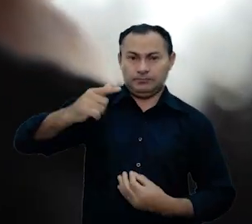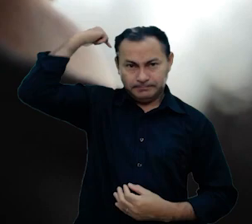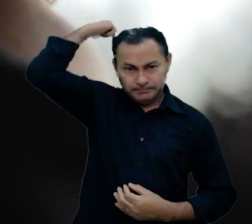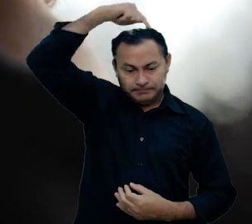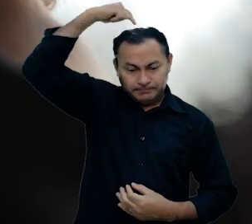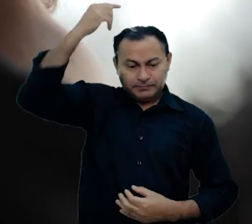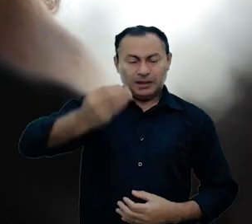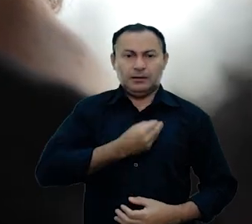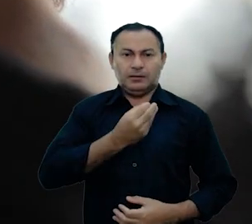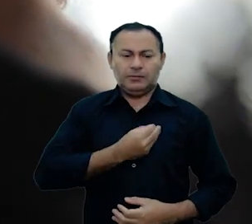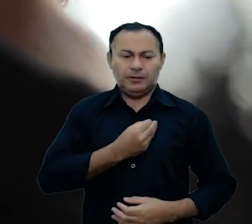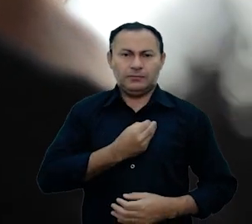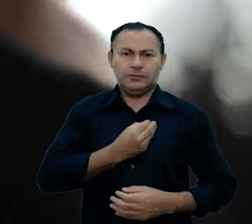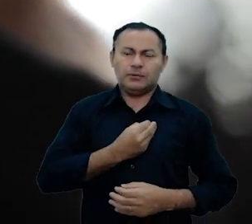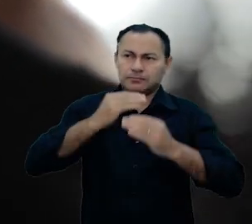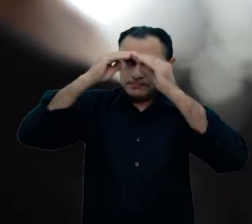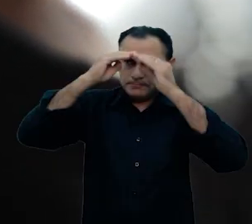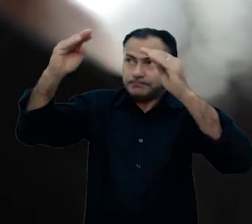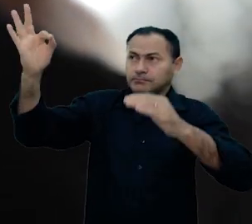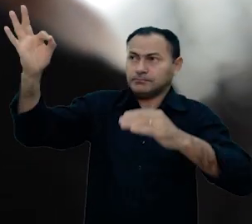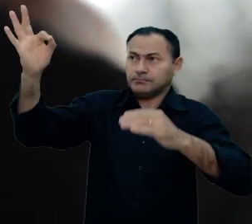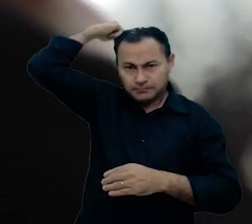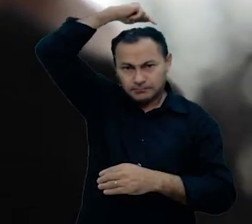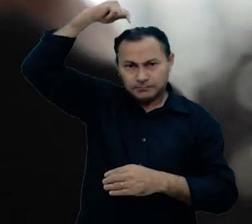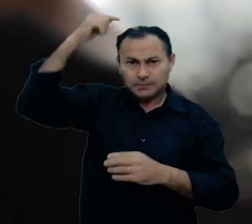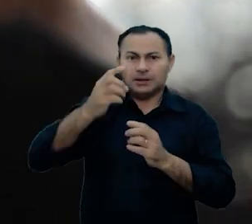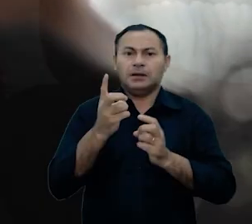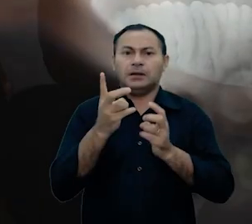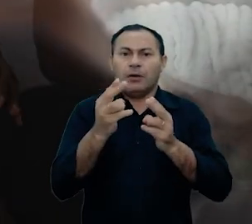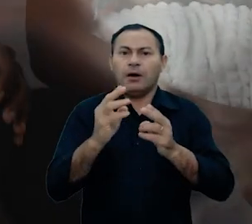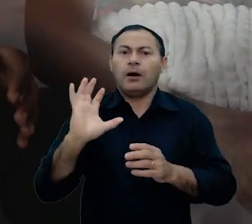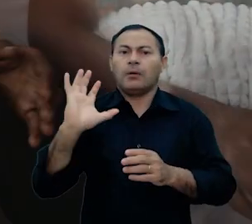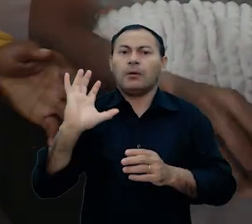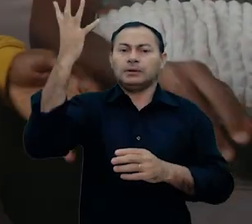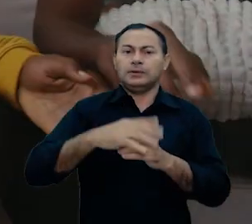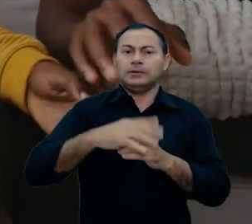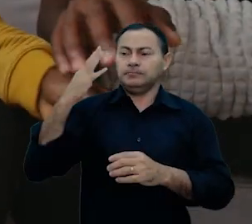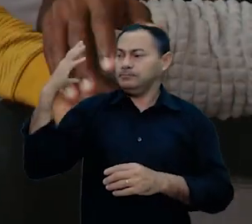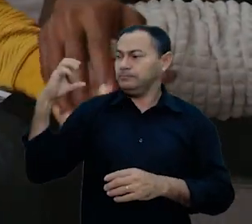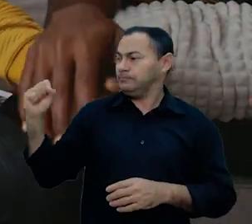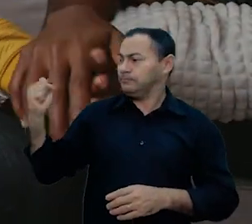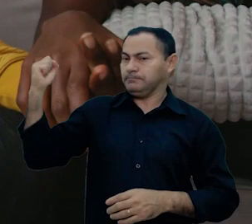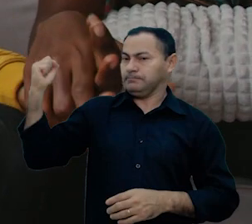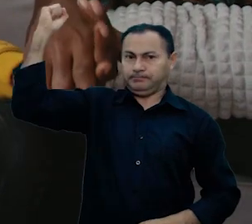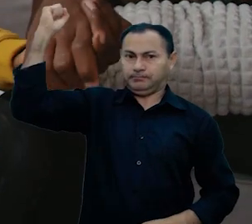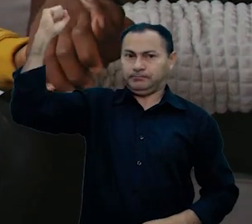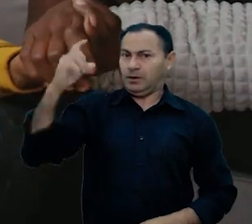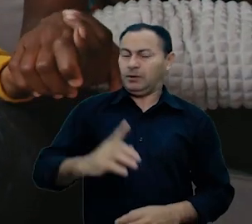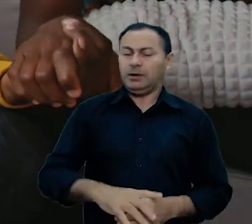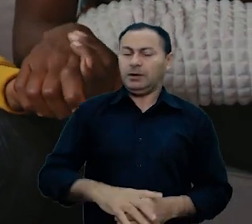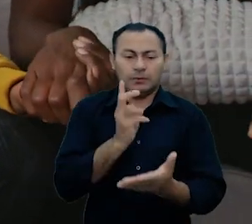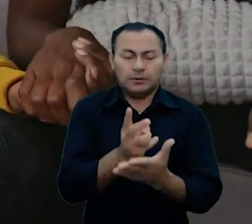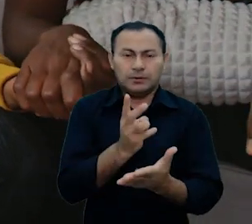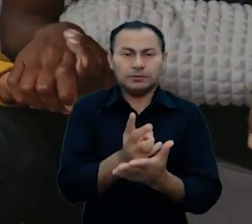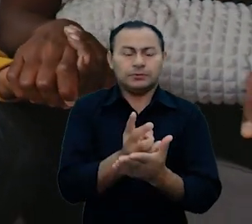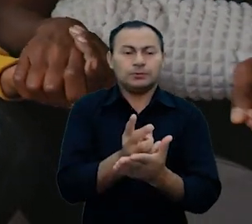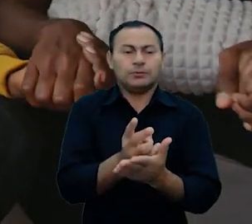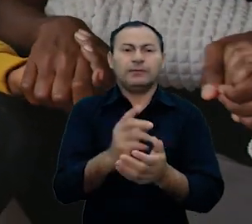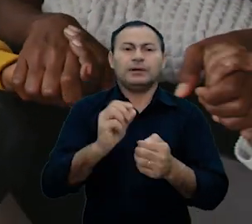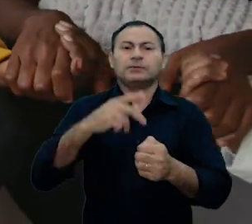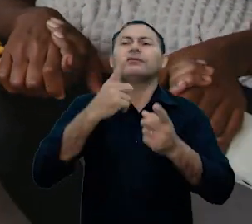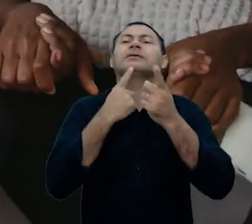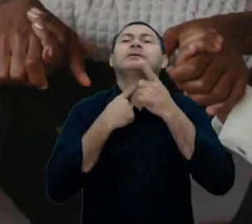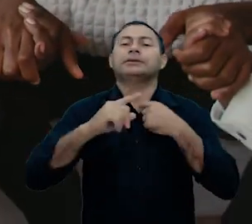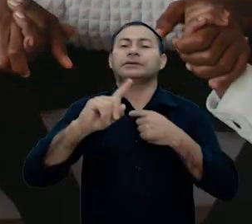vivem na unção do Espírito Santo, como aconteceu com Saul, elas não se tornam robôs. Elas continuam a ter a sua própria vontade.